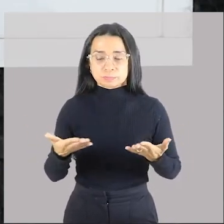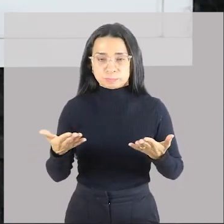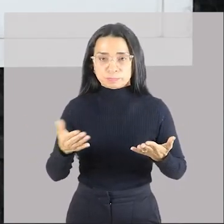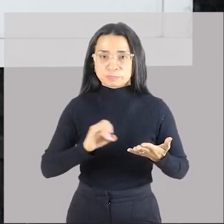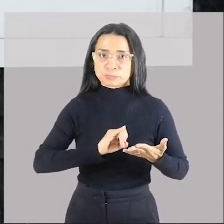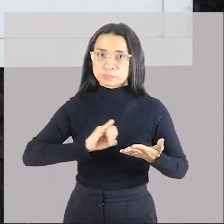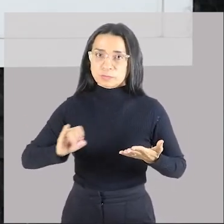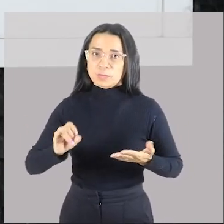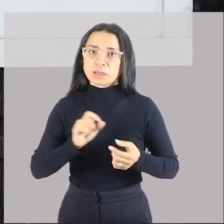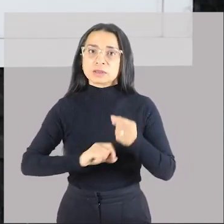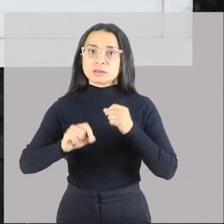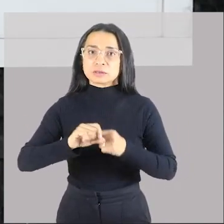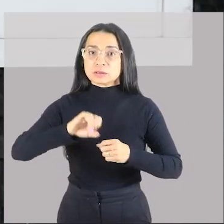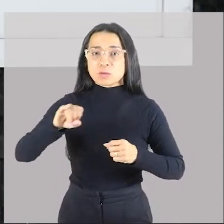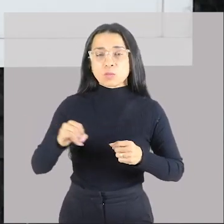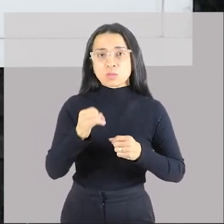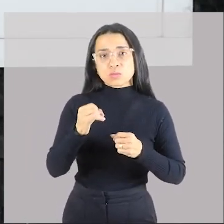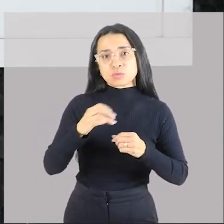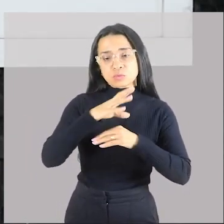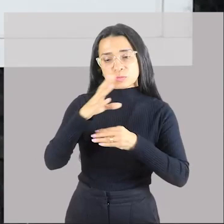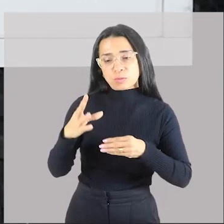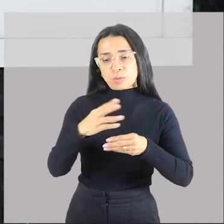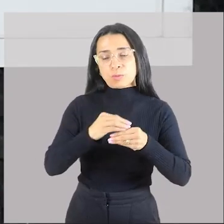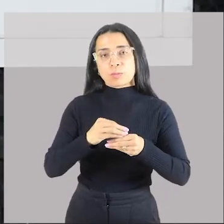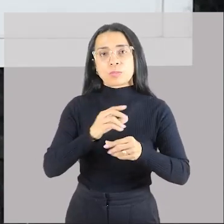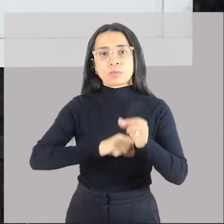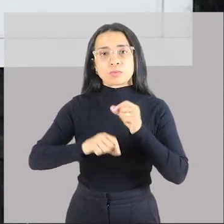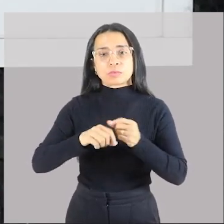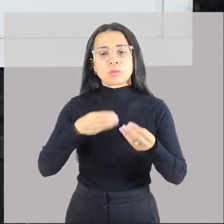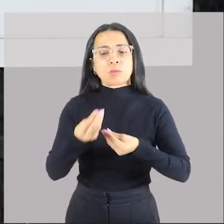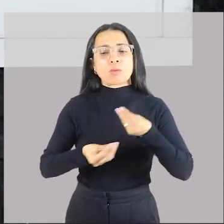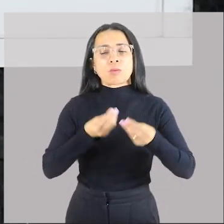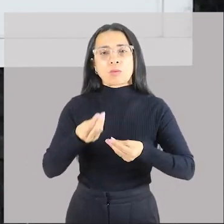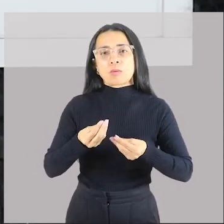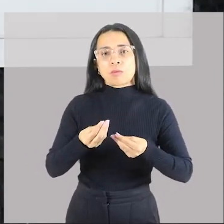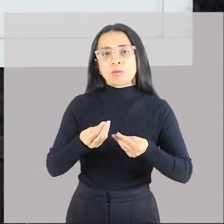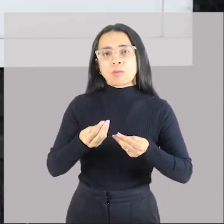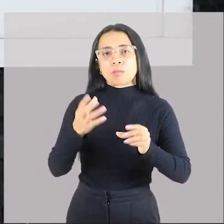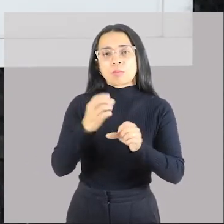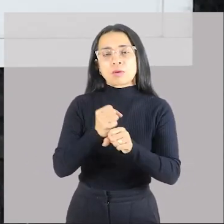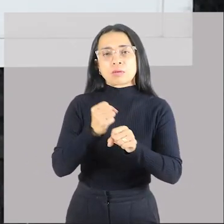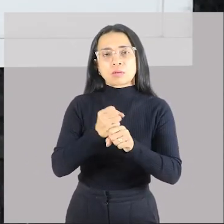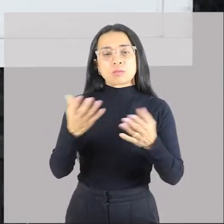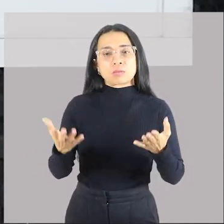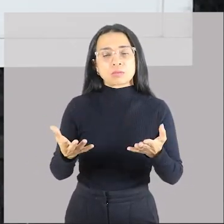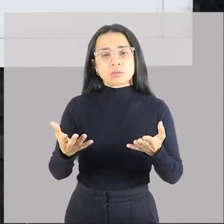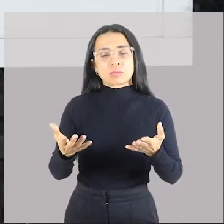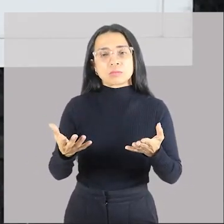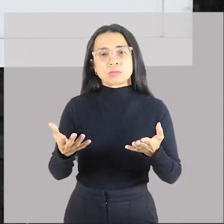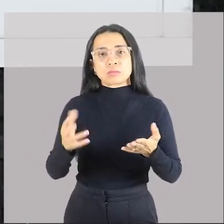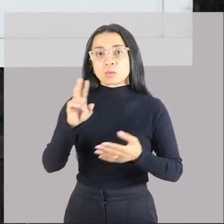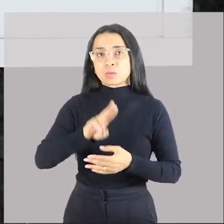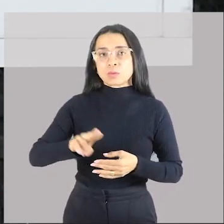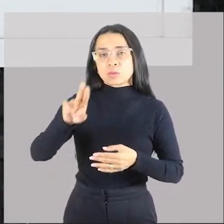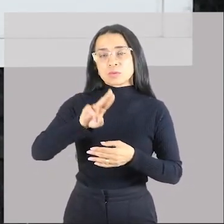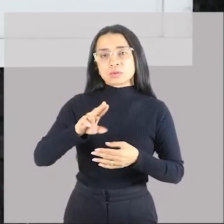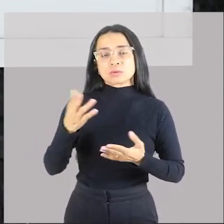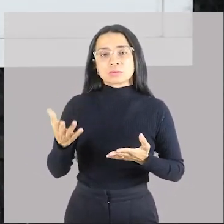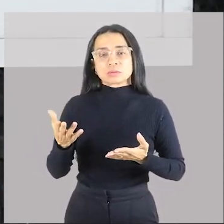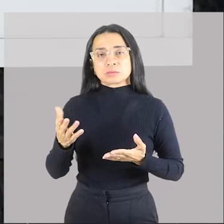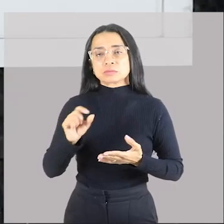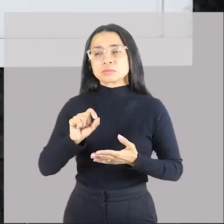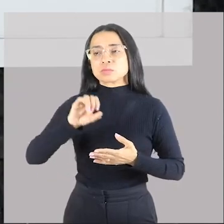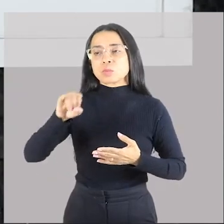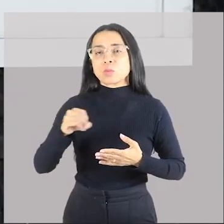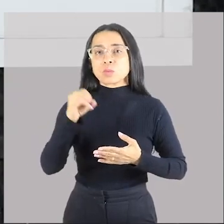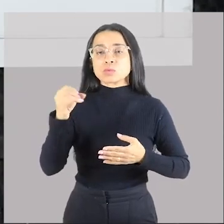se o juro for composto? Né? Como é que seria essa metodologia de cálculo, né, usando o juro composto? Vamos